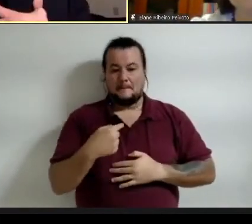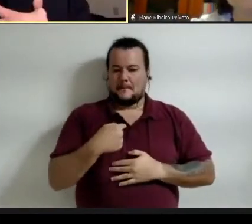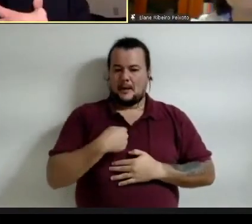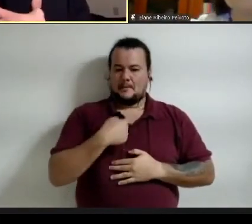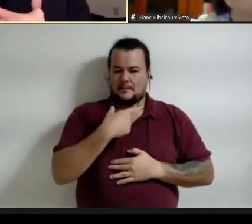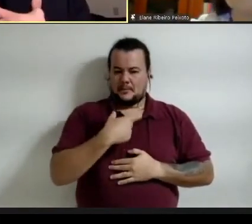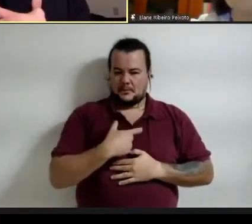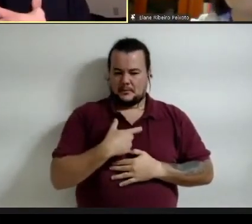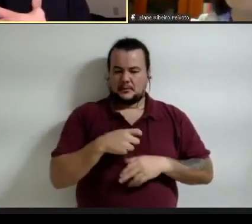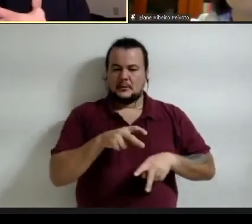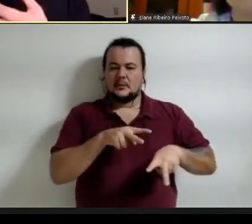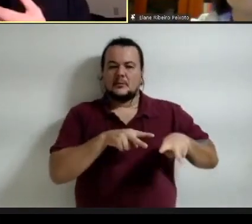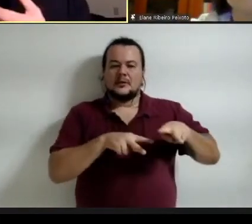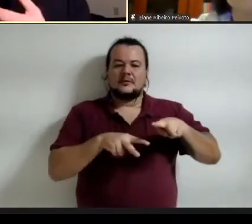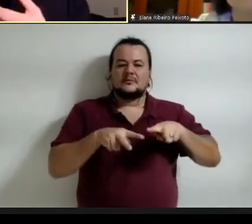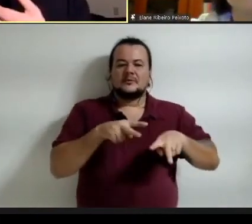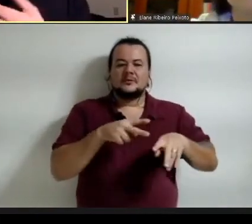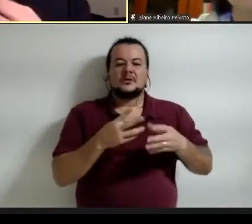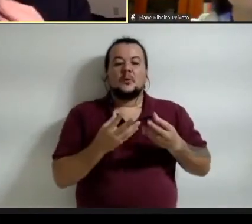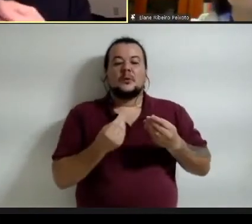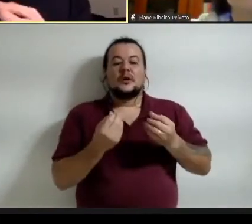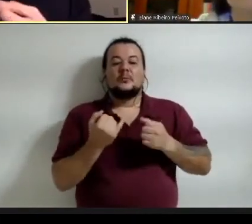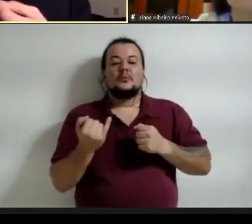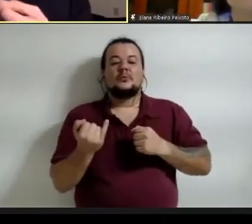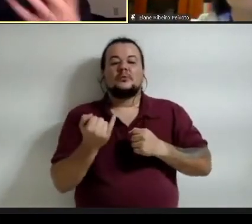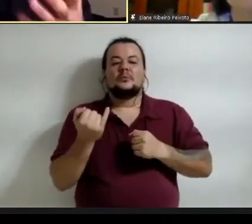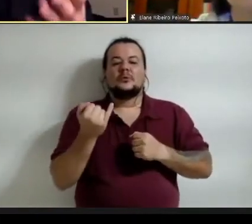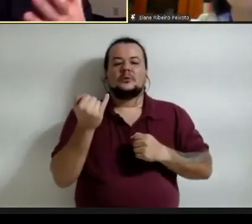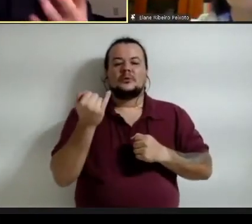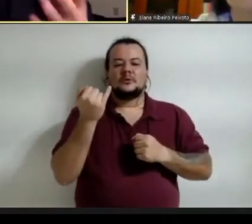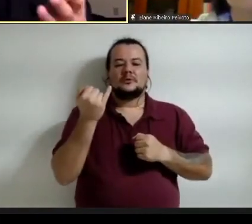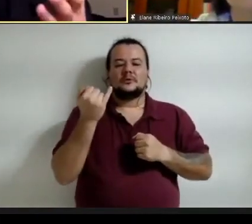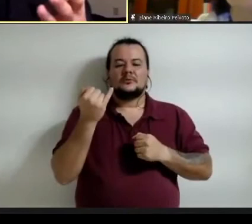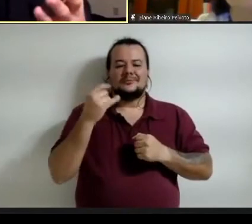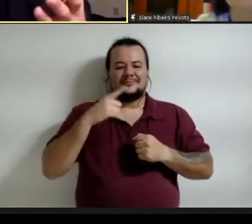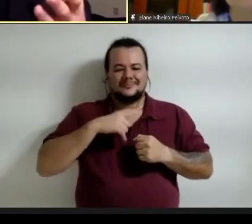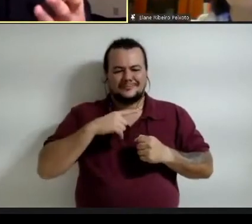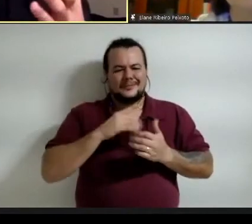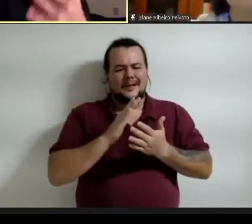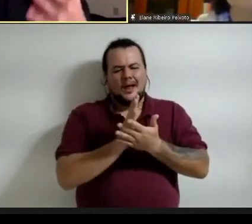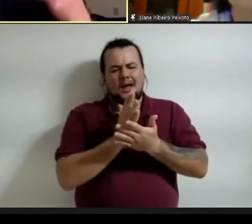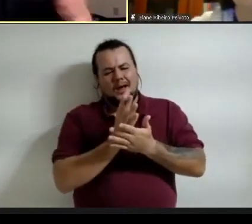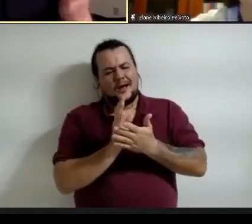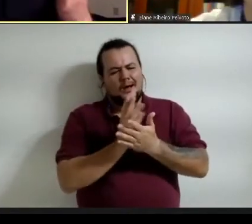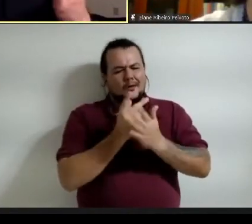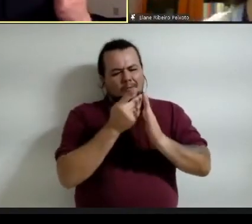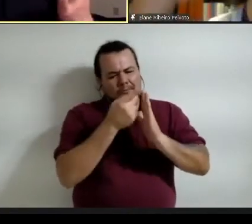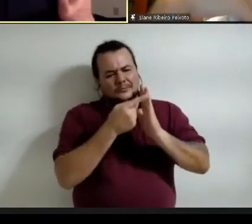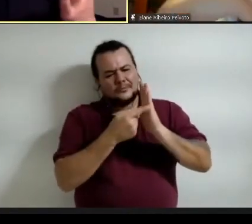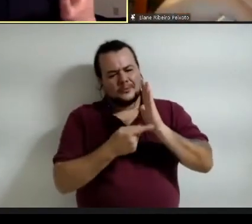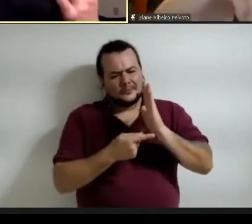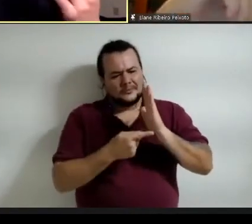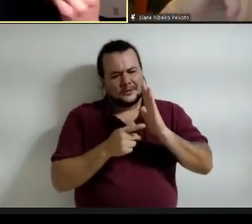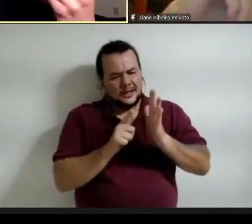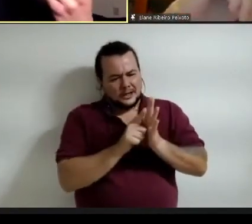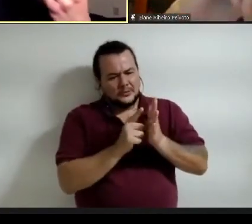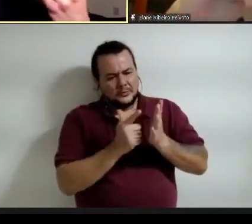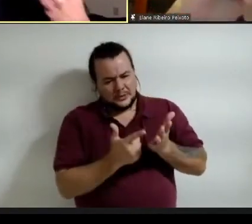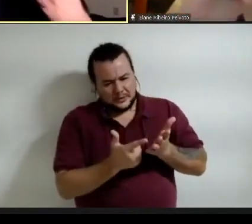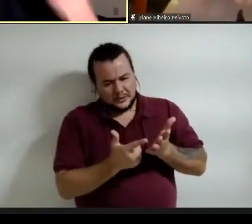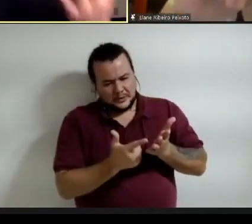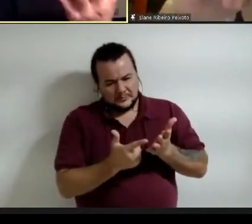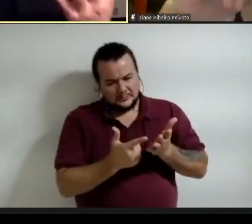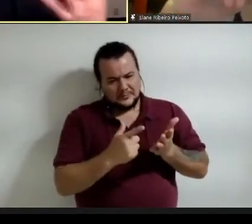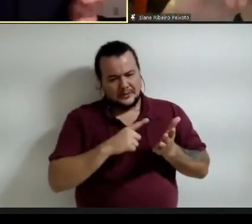essa é uma visão que é muito importante. Existem alguns projetos no nosso livro